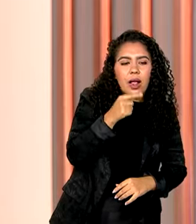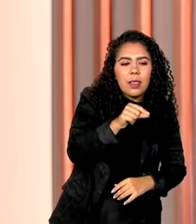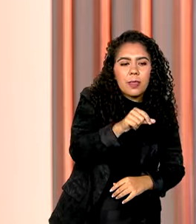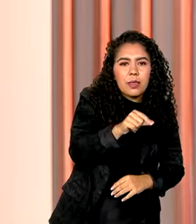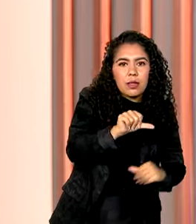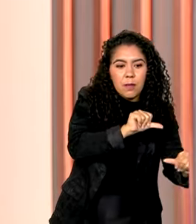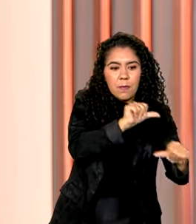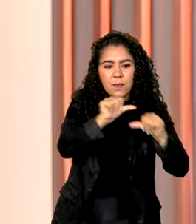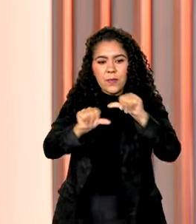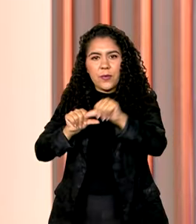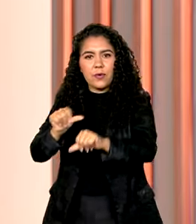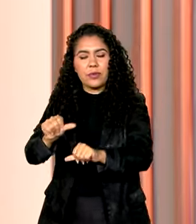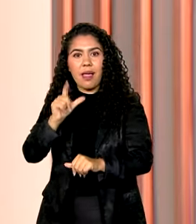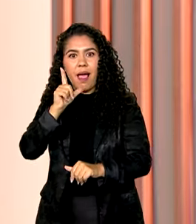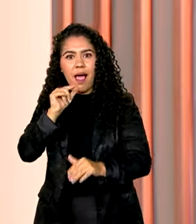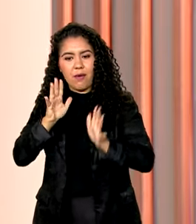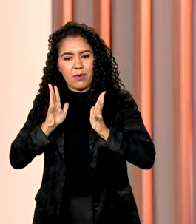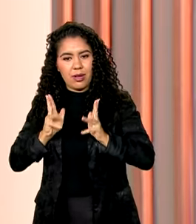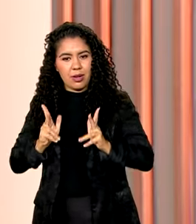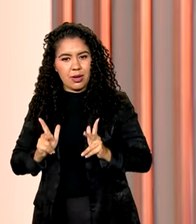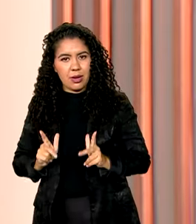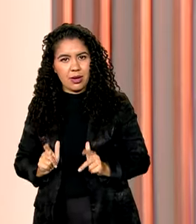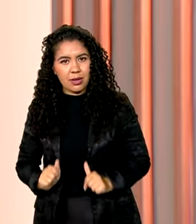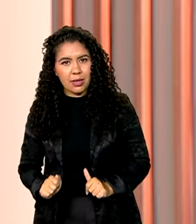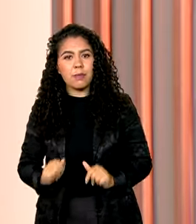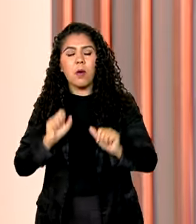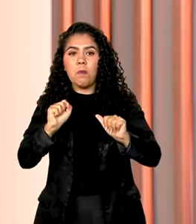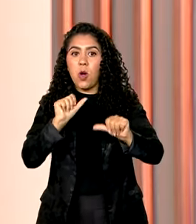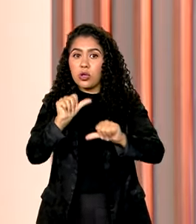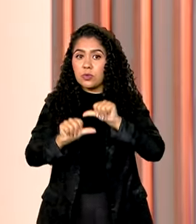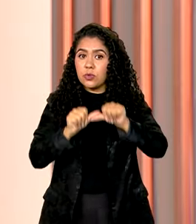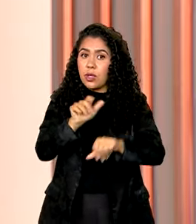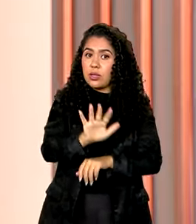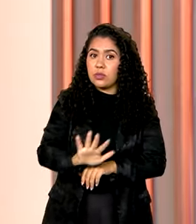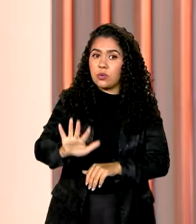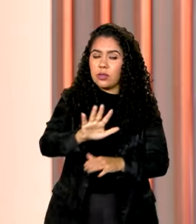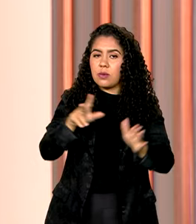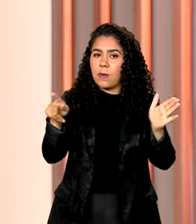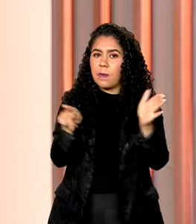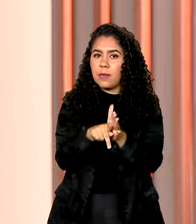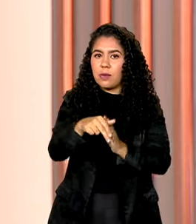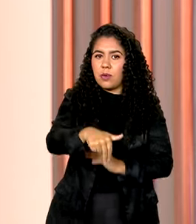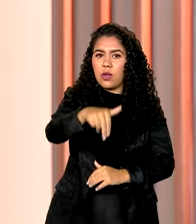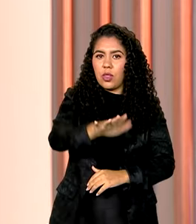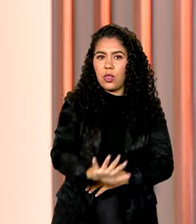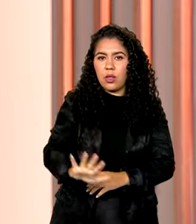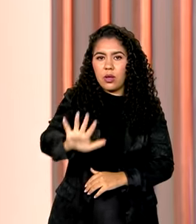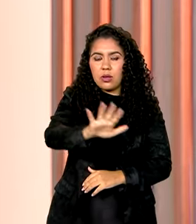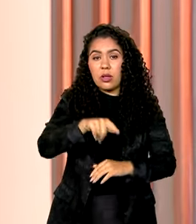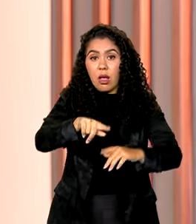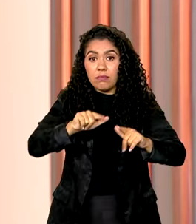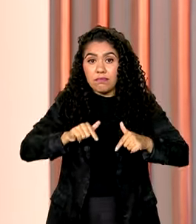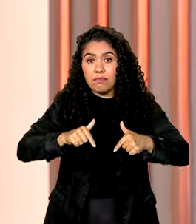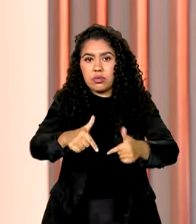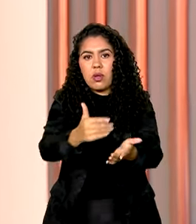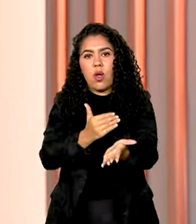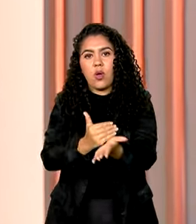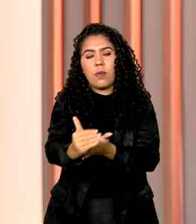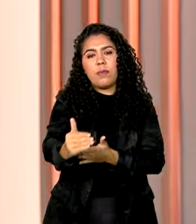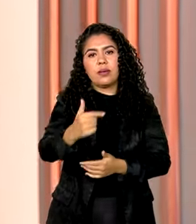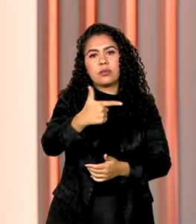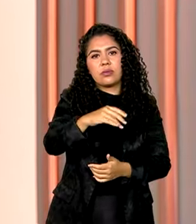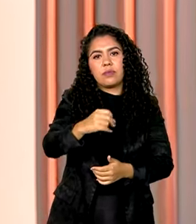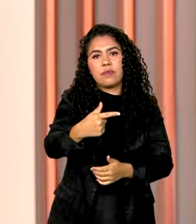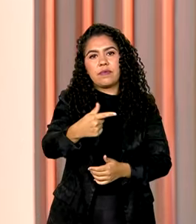pode mudar o cenário da seca na região Nordeste. Prevista para começar a operar em 2026, a nova